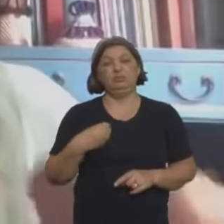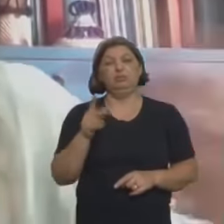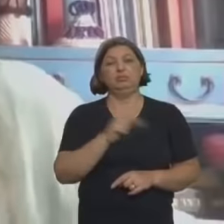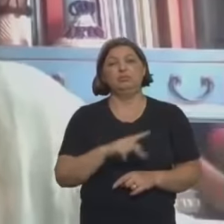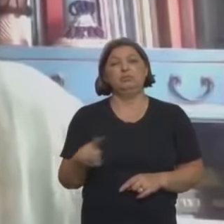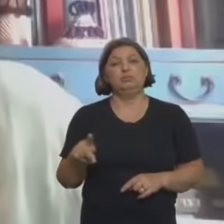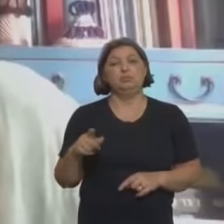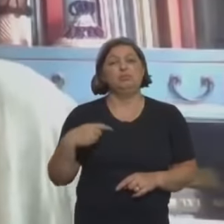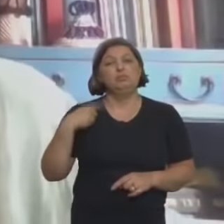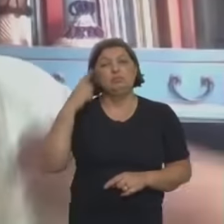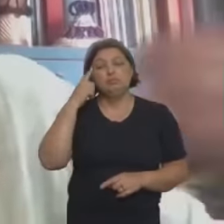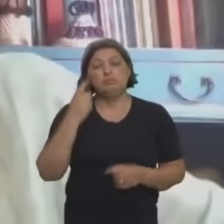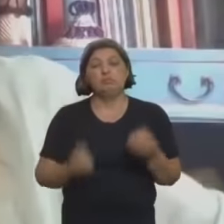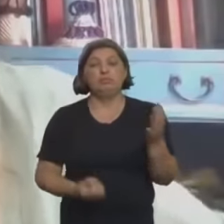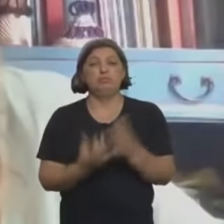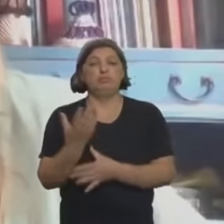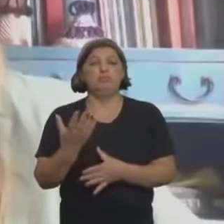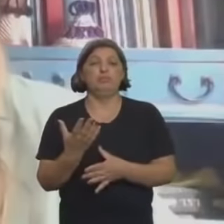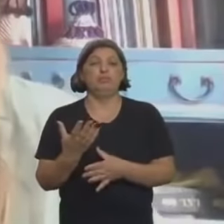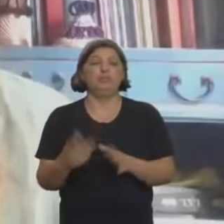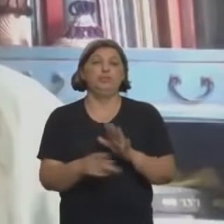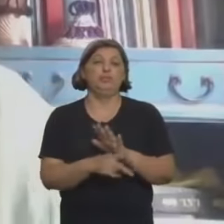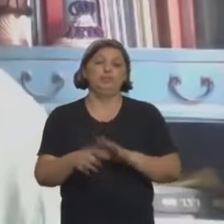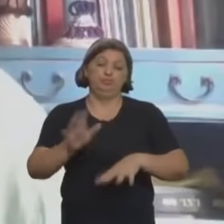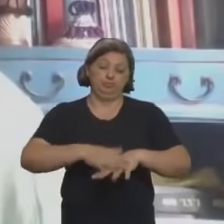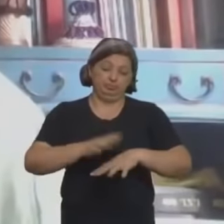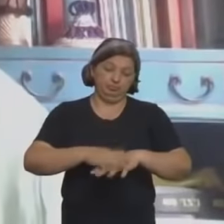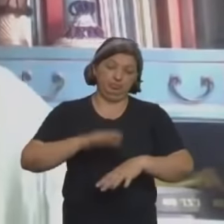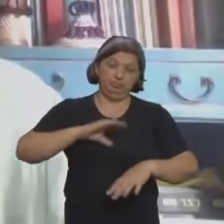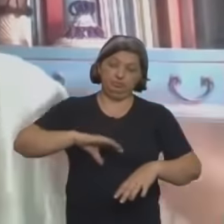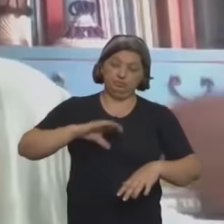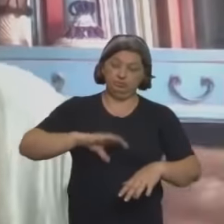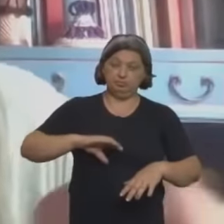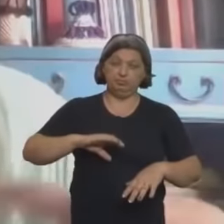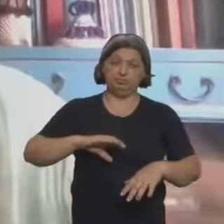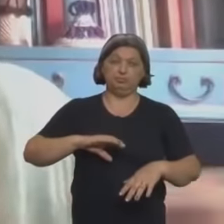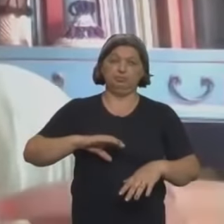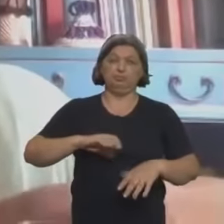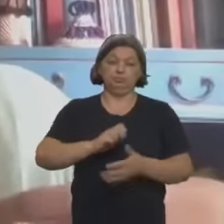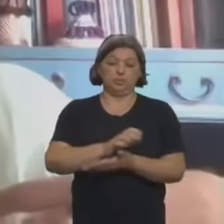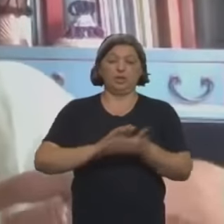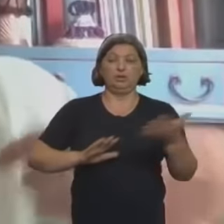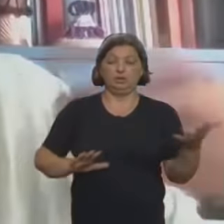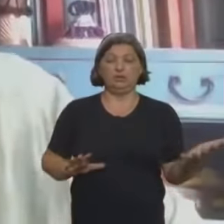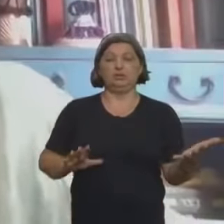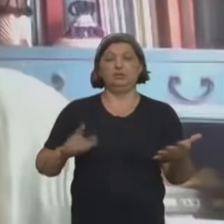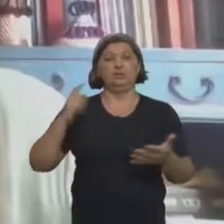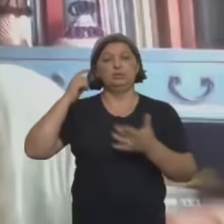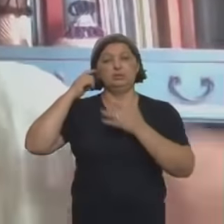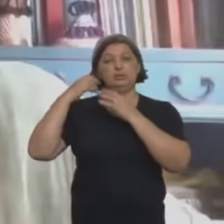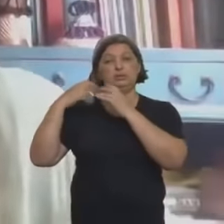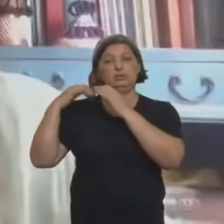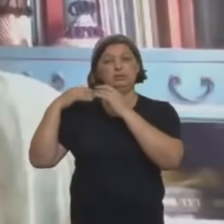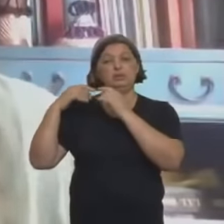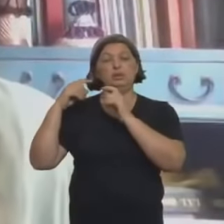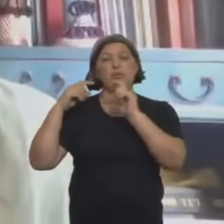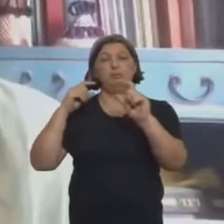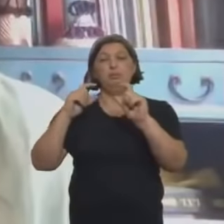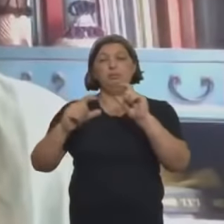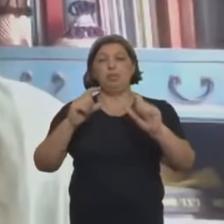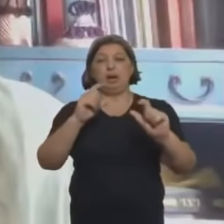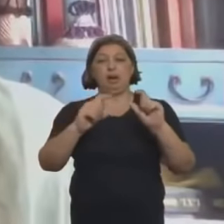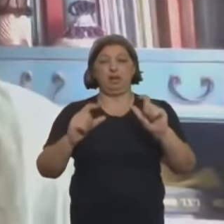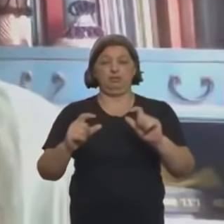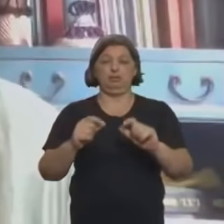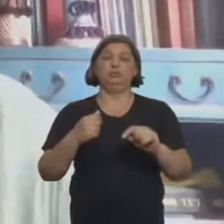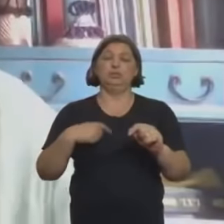forma criativa, vão trazendo isso para a matemática, para a língua portuguesa, esses exercícios para o cérebro, de palavras. Então, vocês vão encontrar